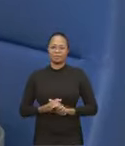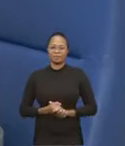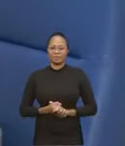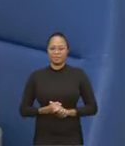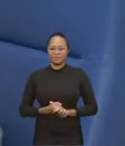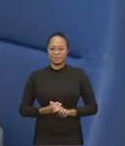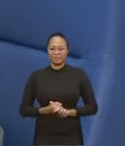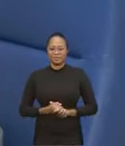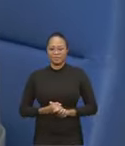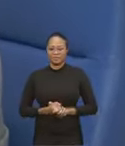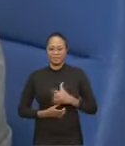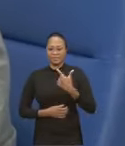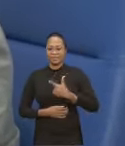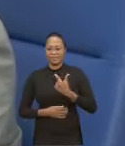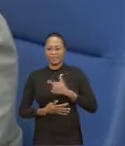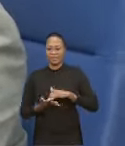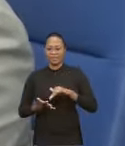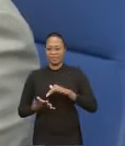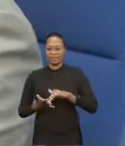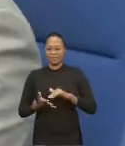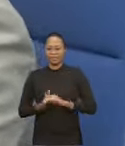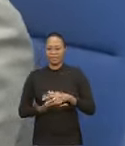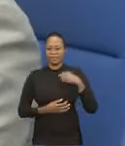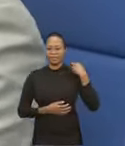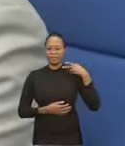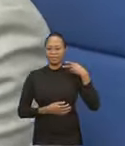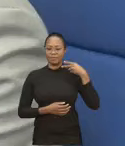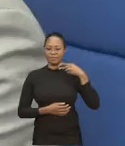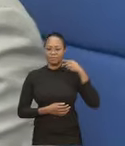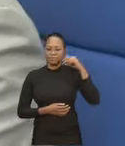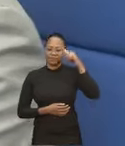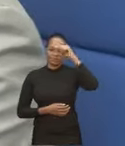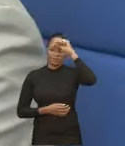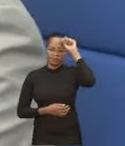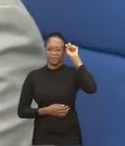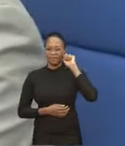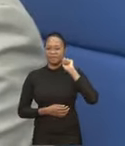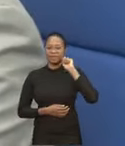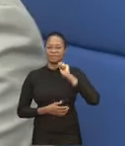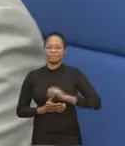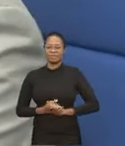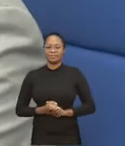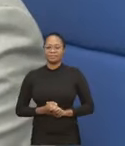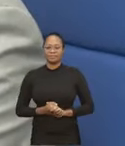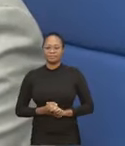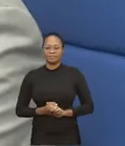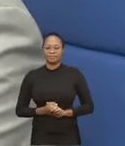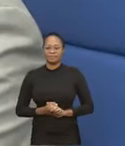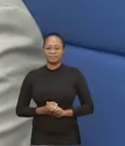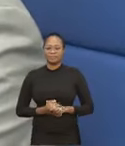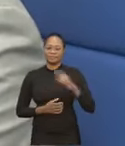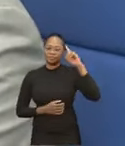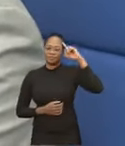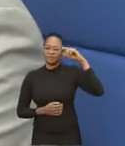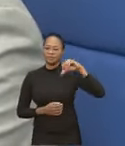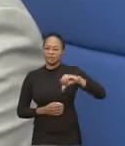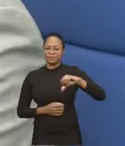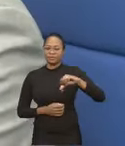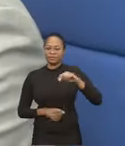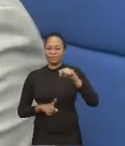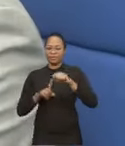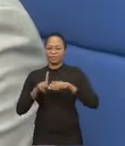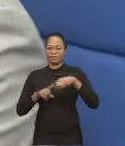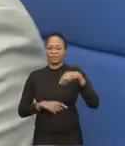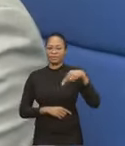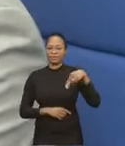nossa segunda secretária, a nossa vereadora, professora Angélica. Pauta do dia 9 de novembro